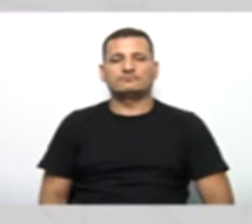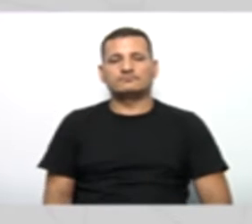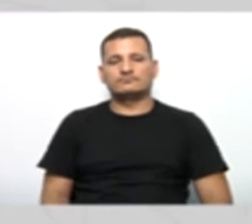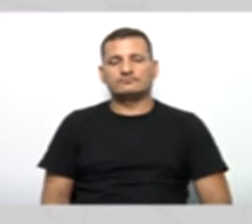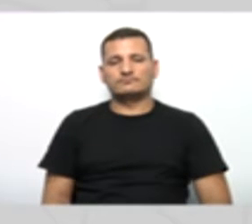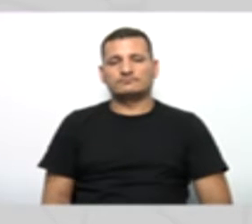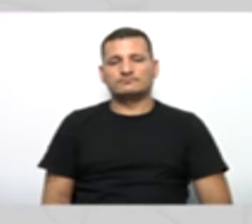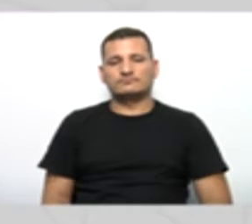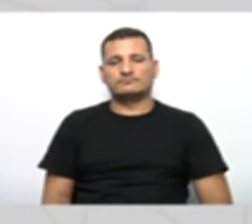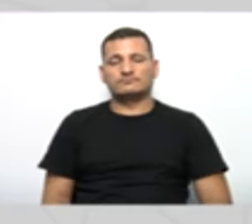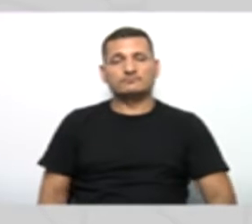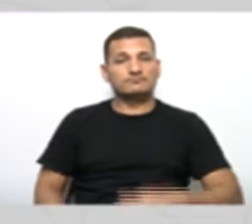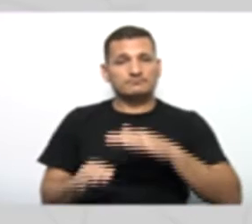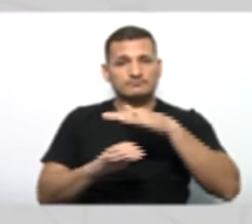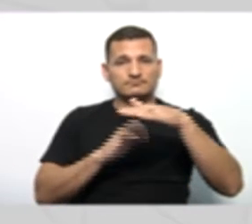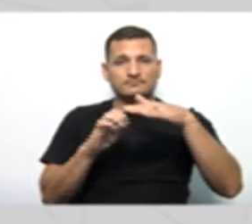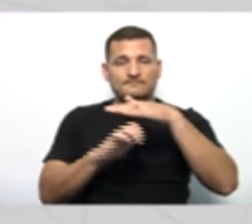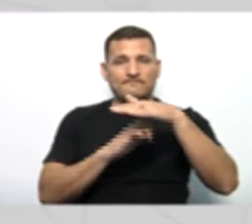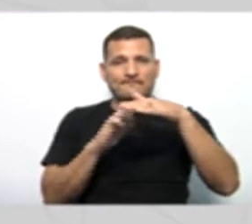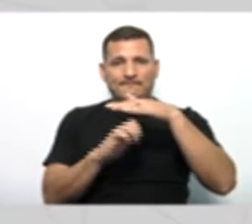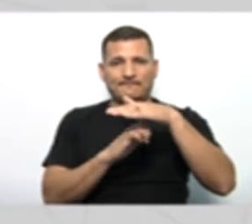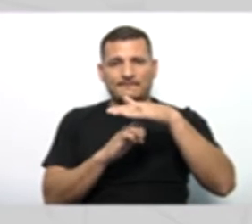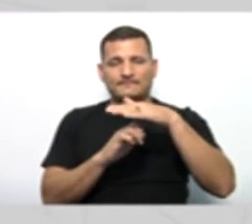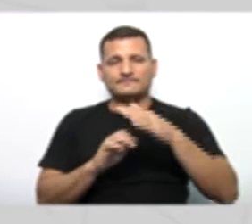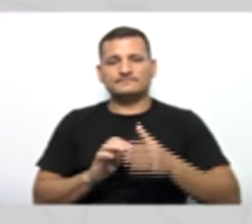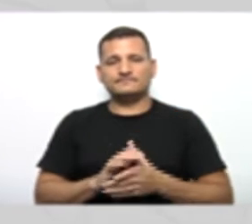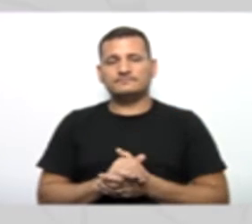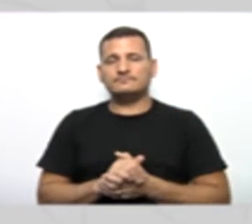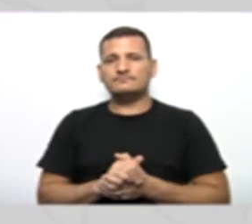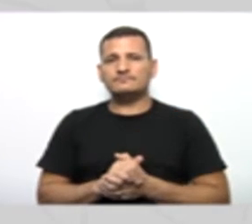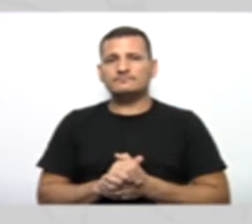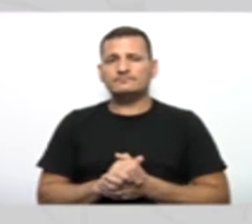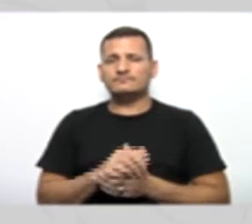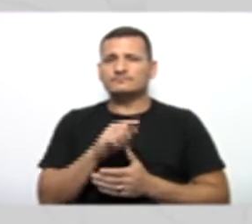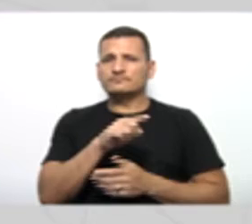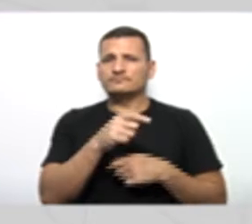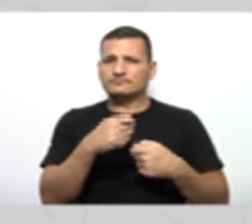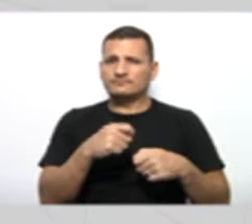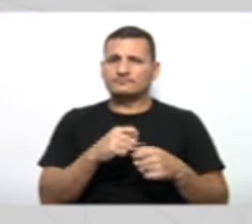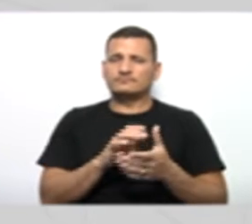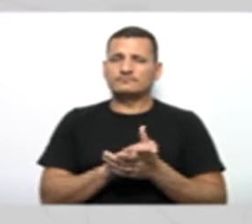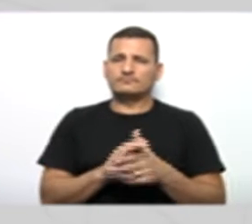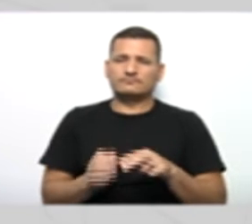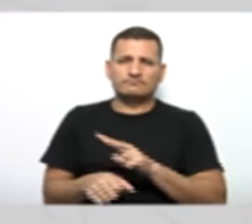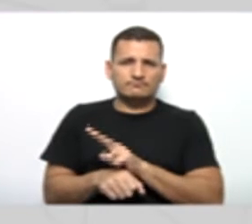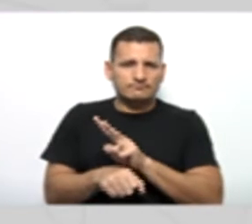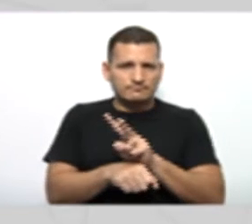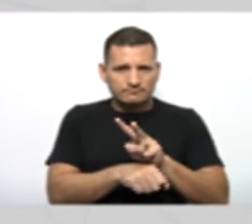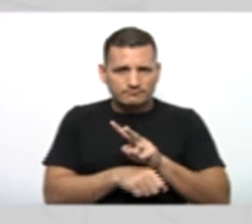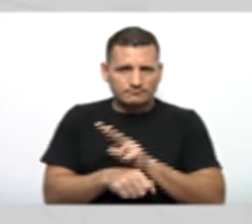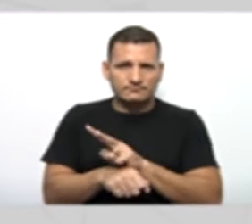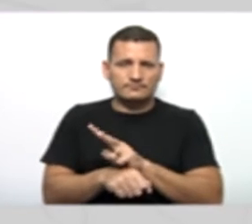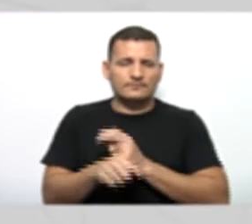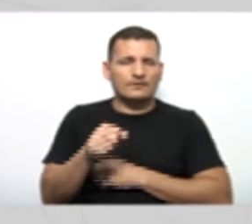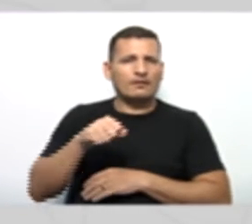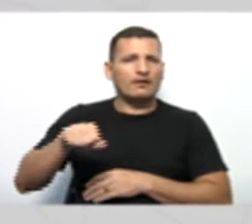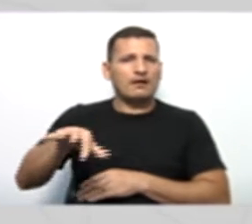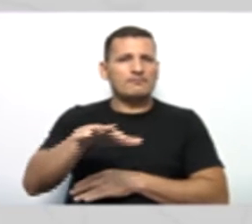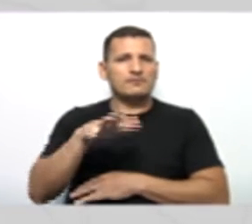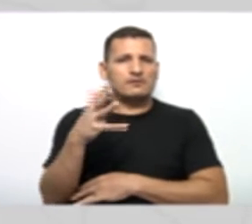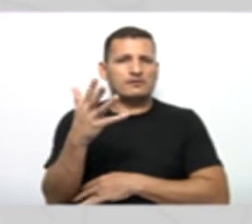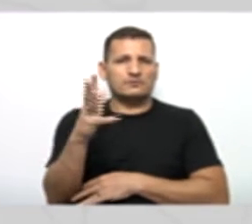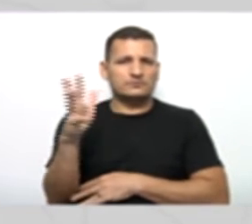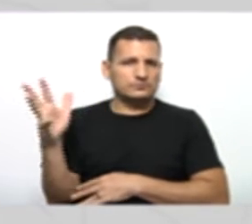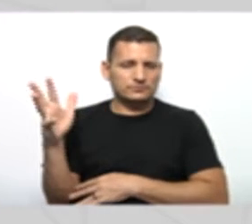Então, as empresas, elas devem procurar proteger o meio ambiente, reduzir os seus impactos cada